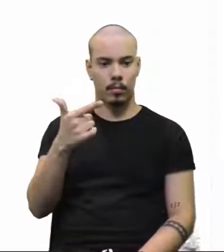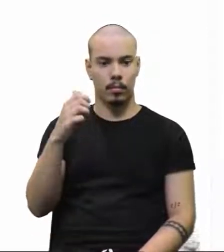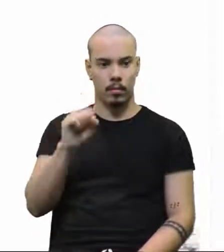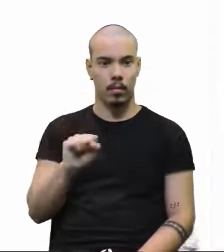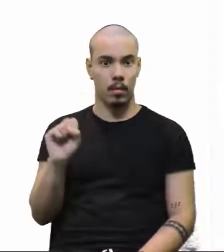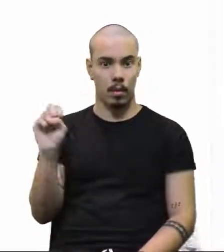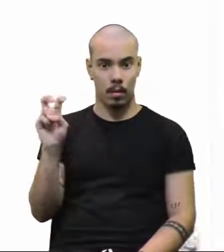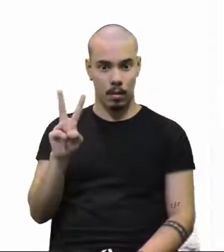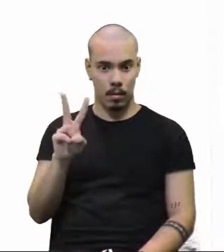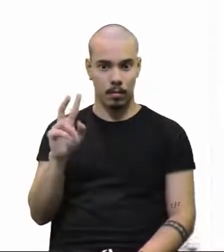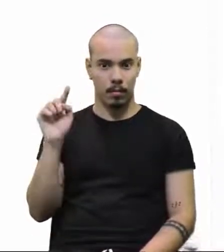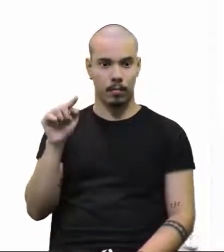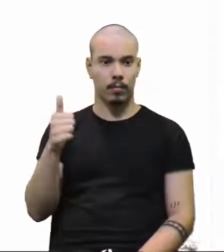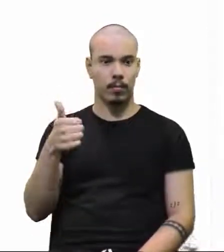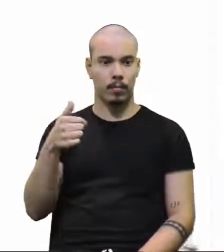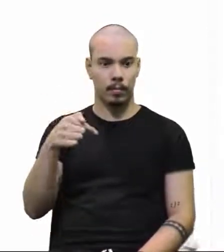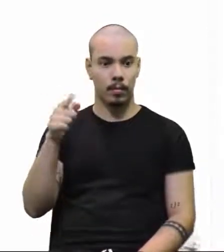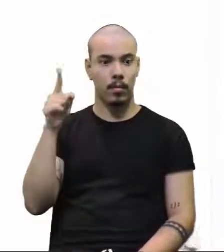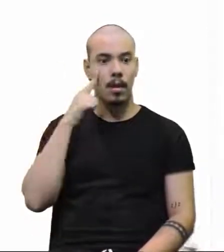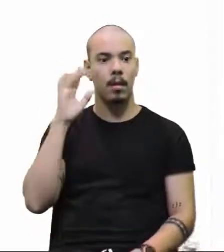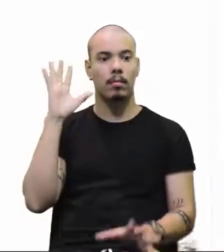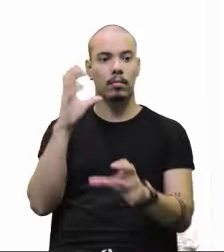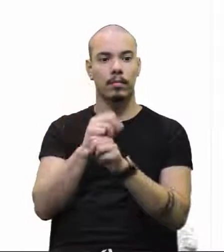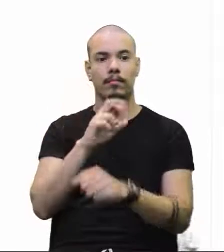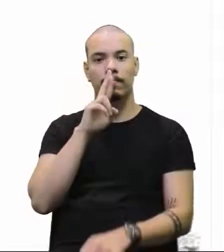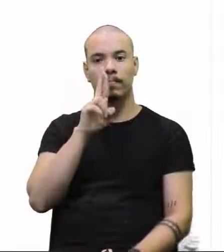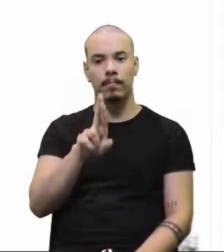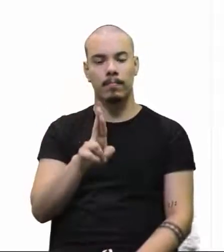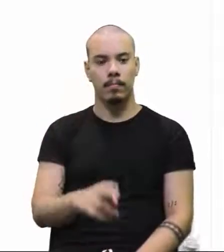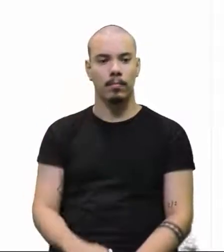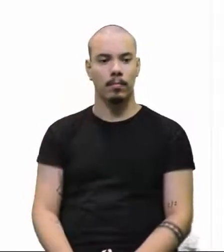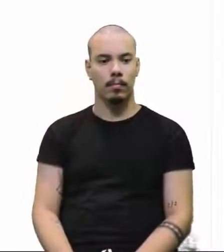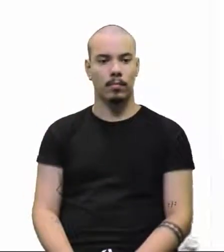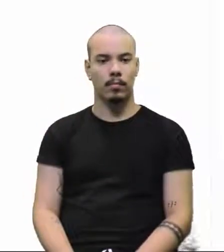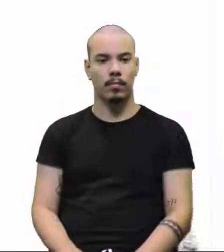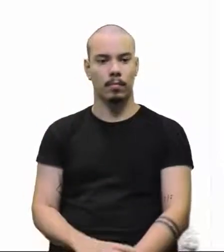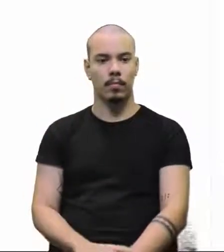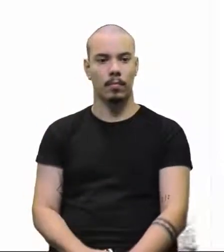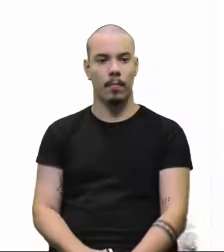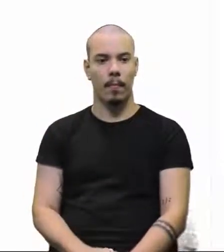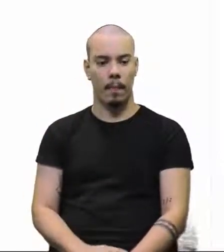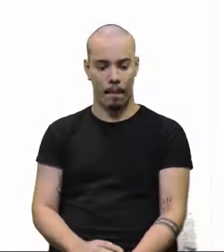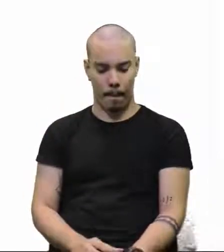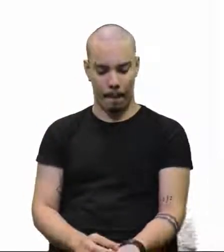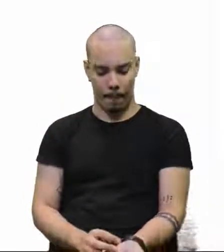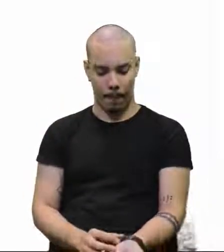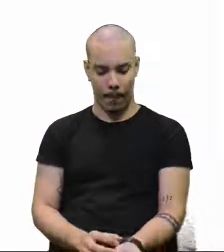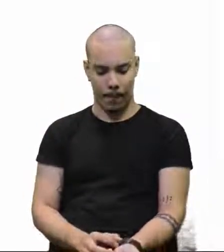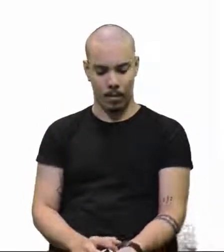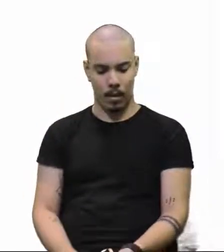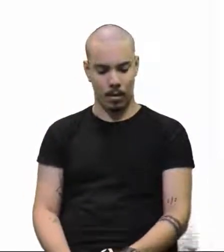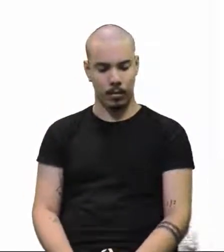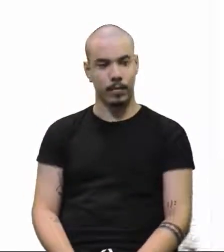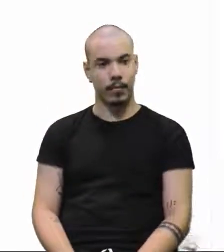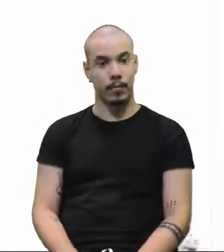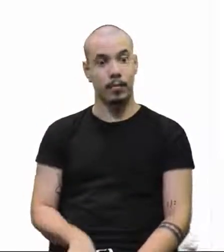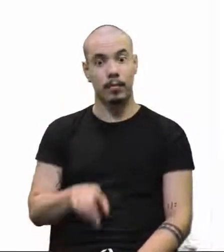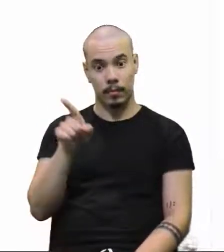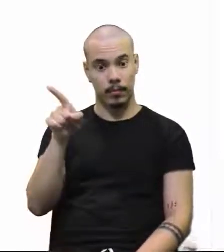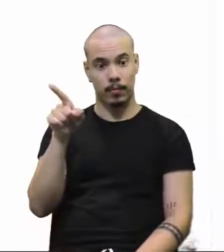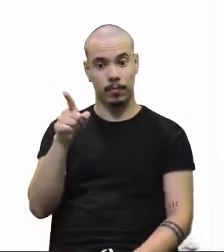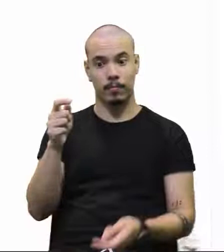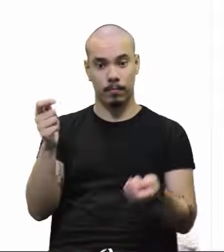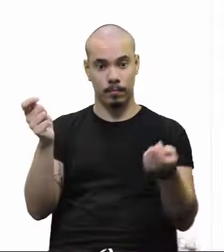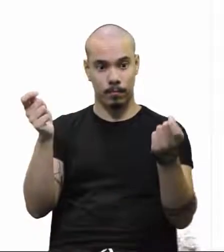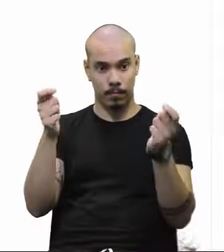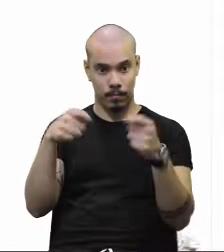0,02 vezes 7. Aí você... 4, 7, 28, né? Isso. Aqui você poderia... Tem um